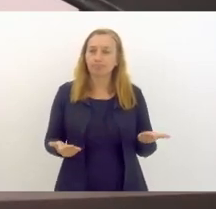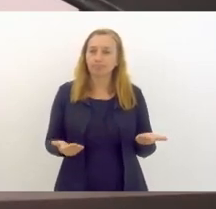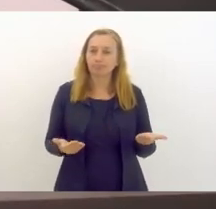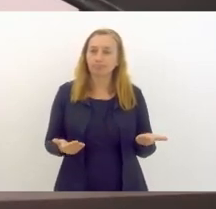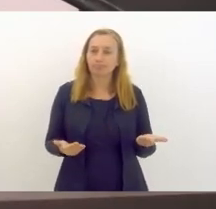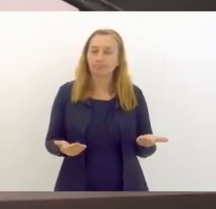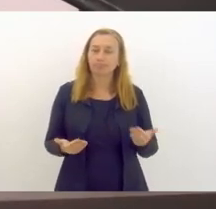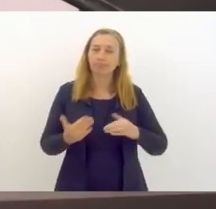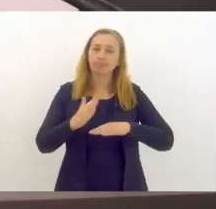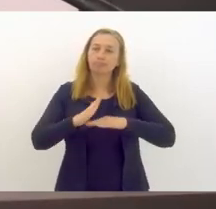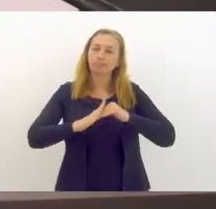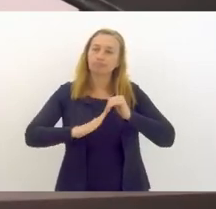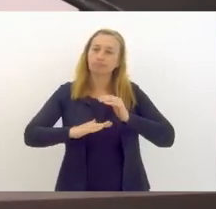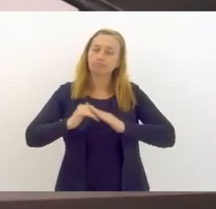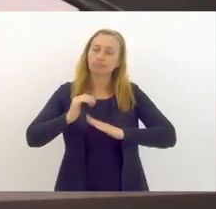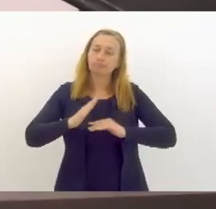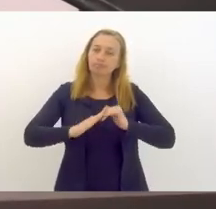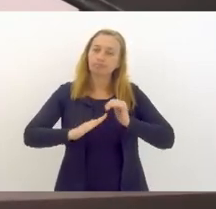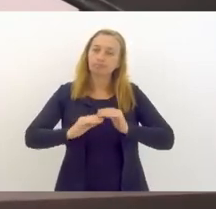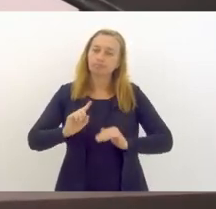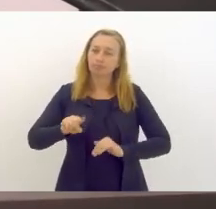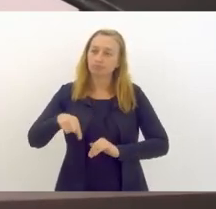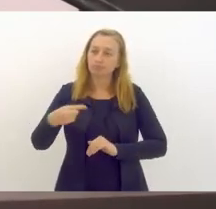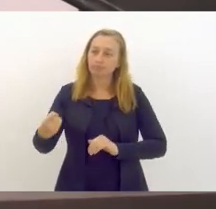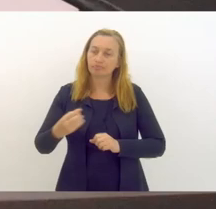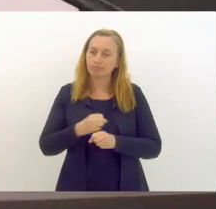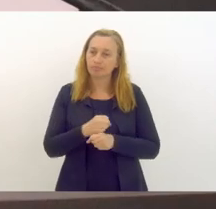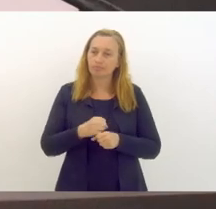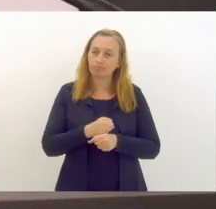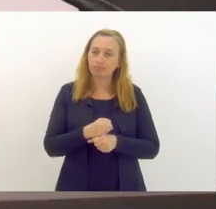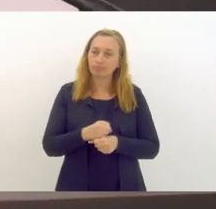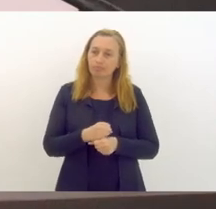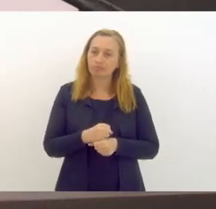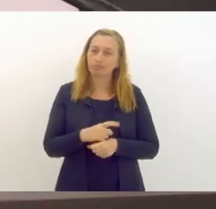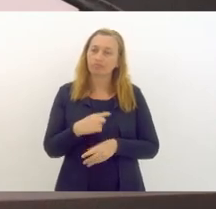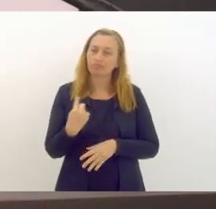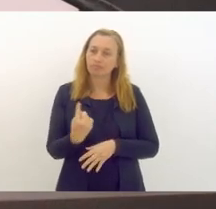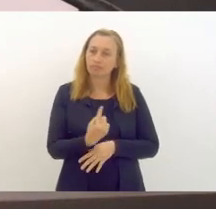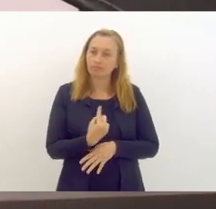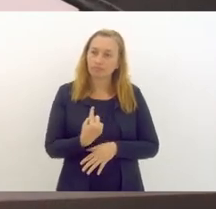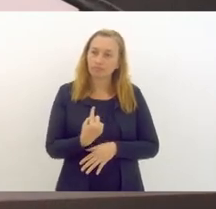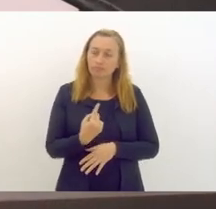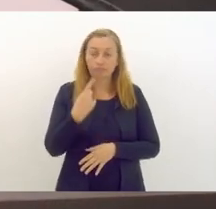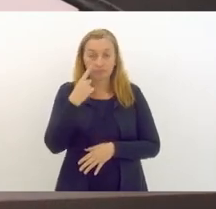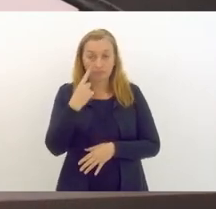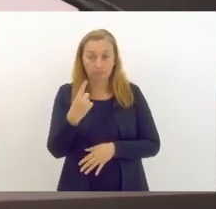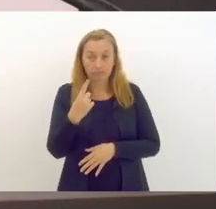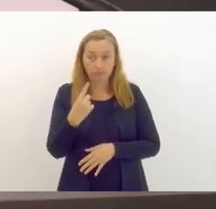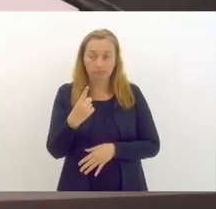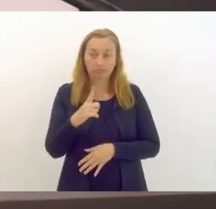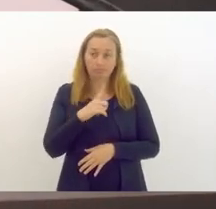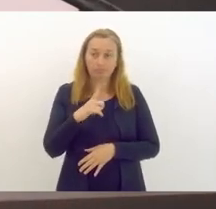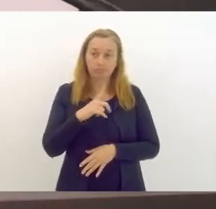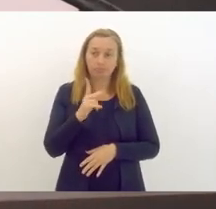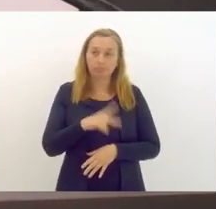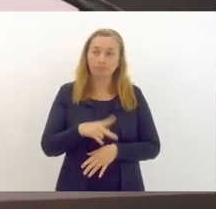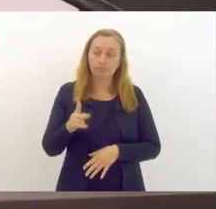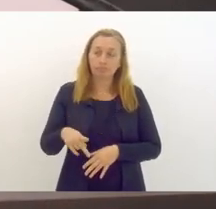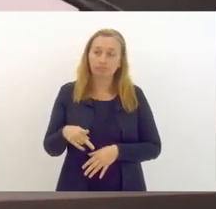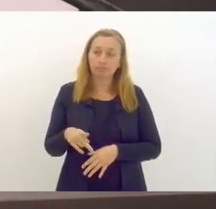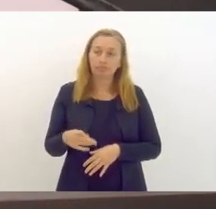de profissionais para os próximos anos. E como nós vamos repor esses profissionais dentro das unidades